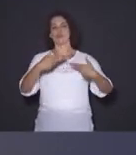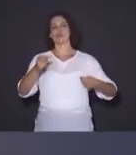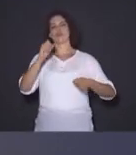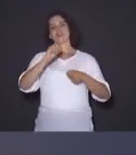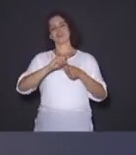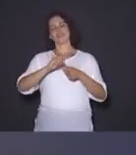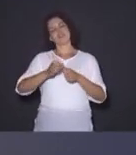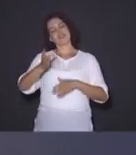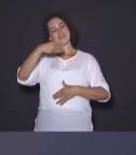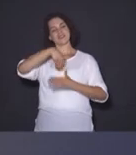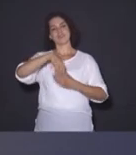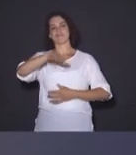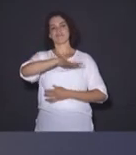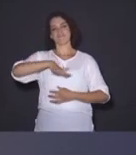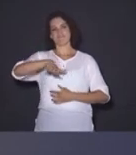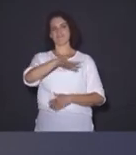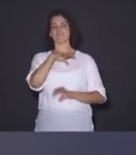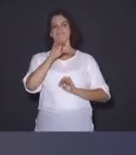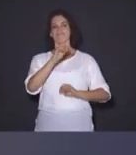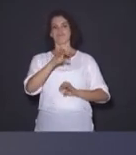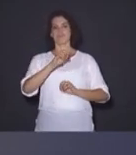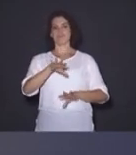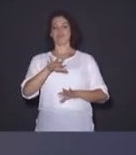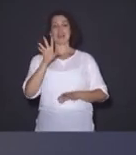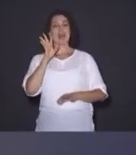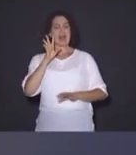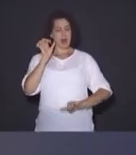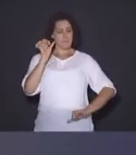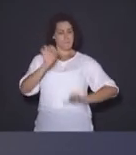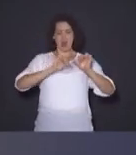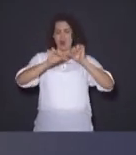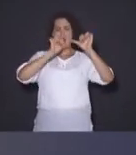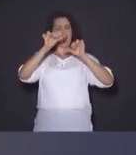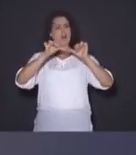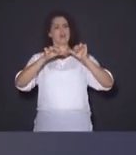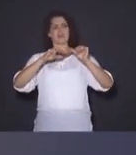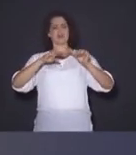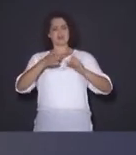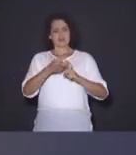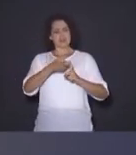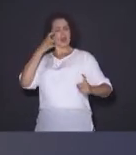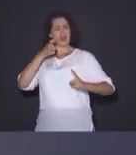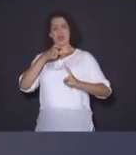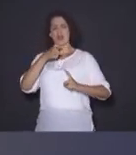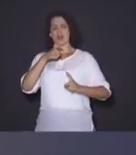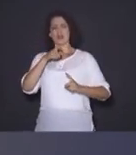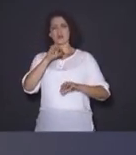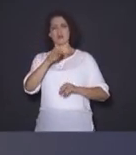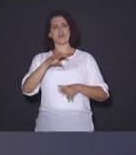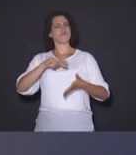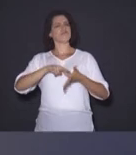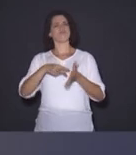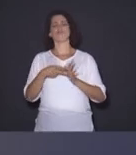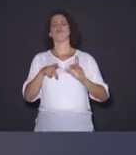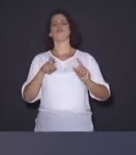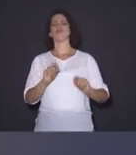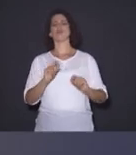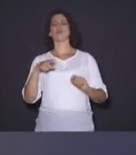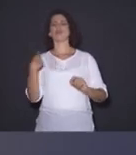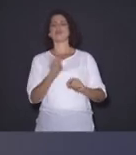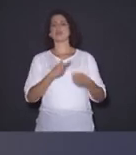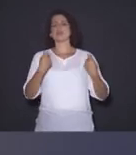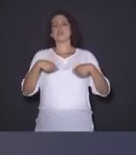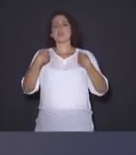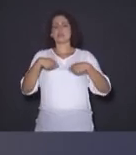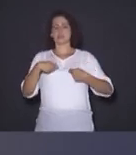dos espaços educacionais esse remix total e se hackear a educação significa que precisamos centrar